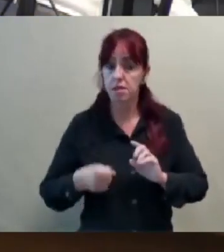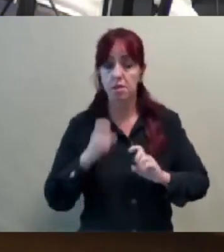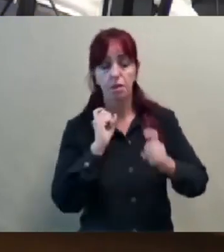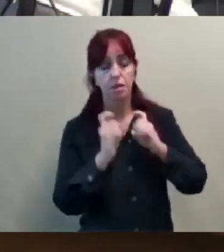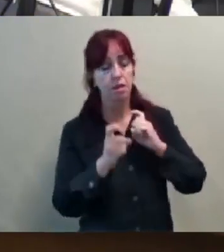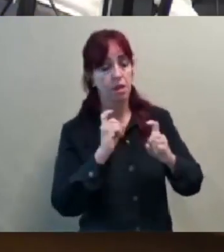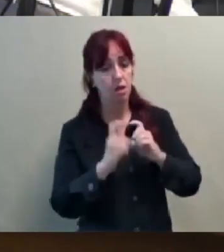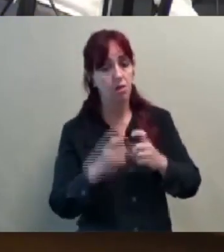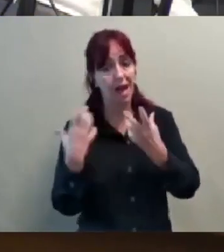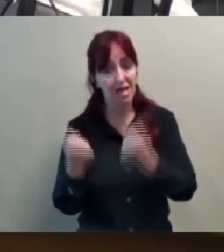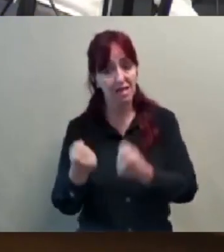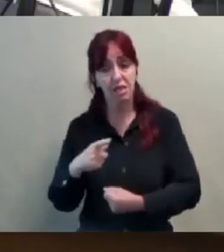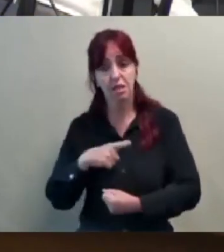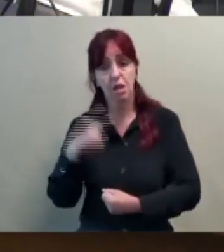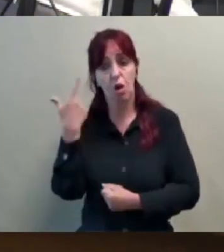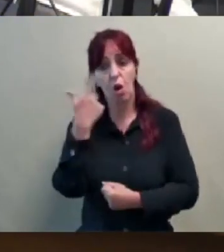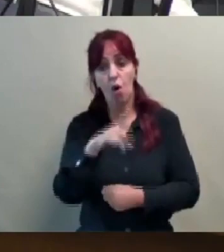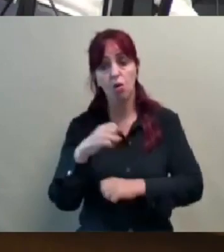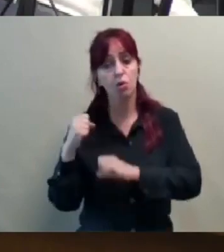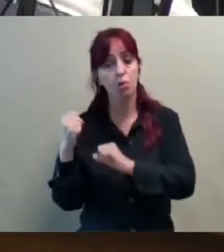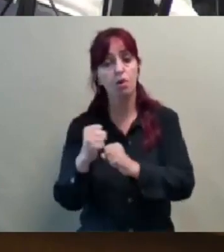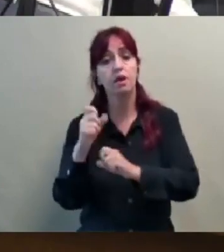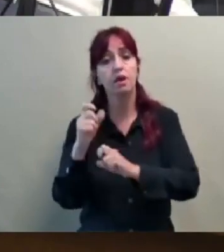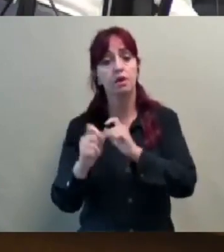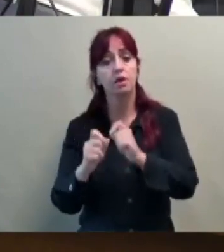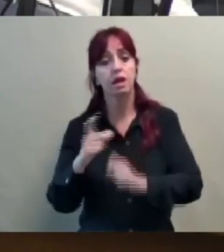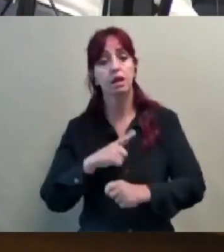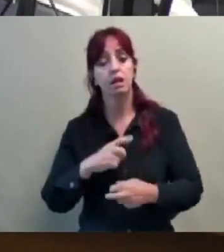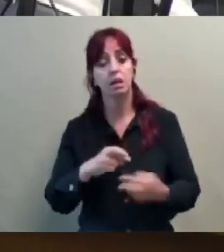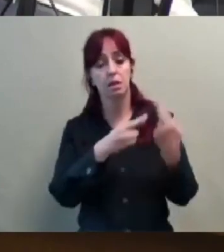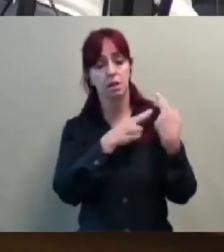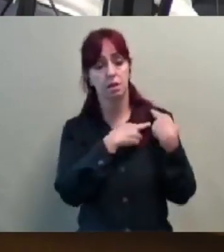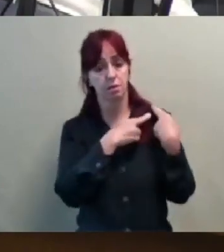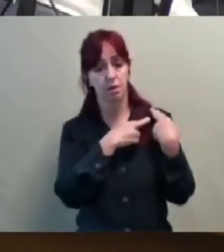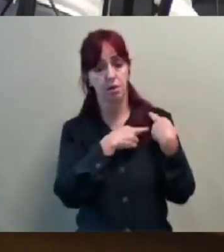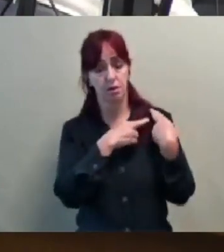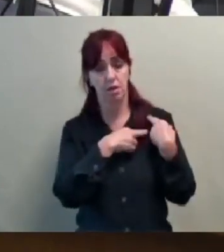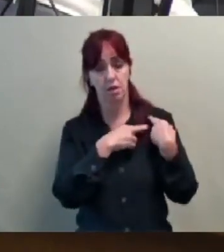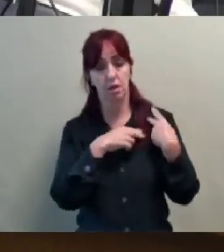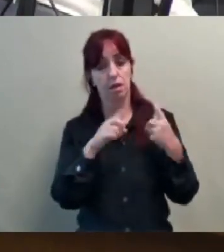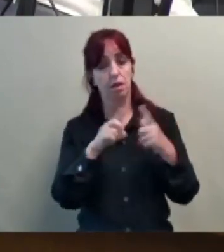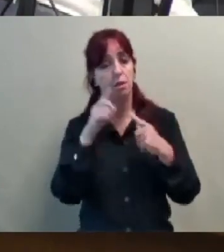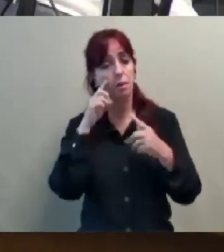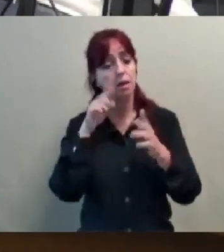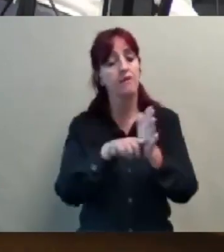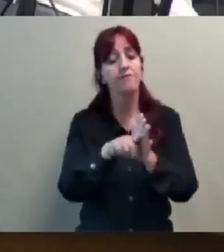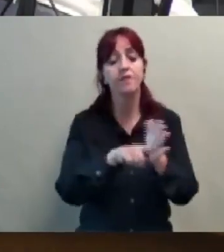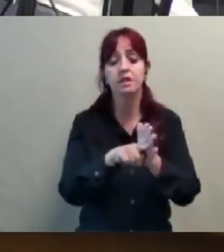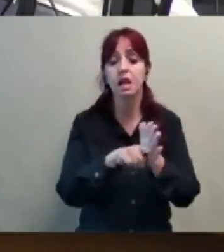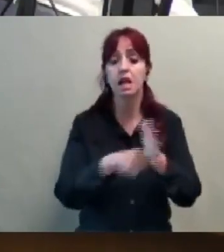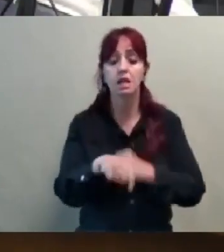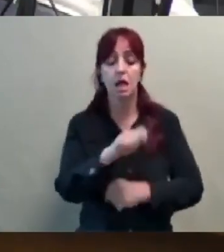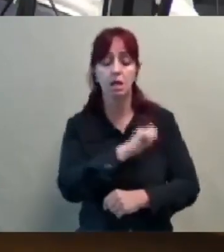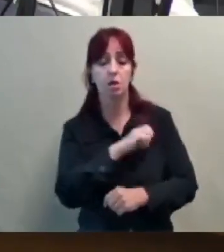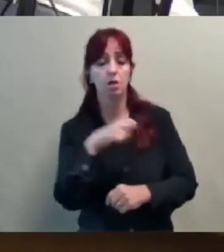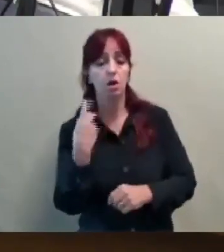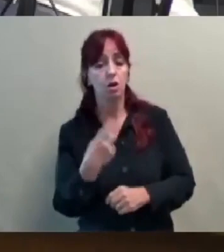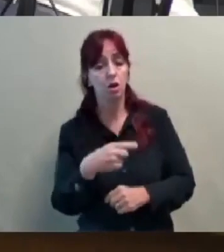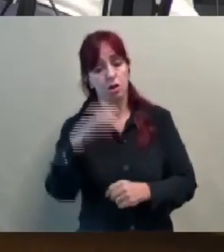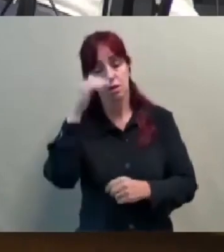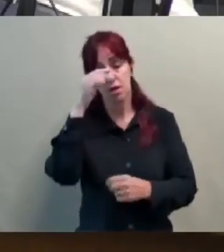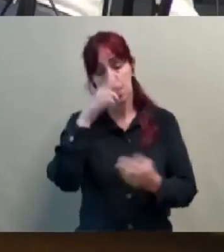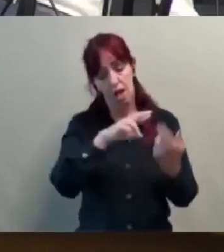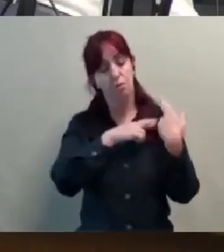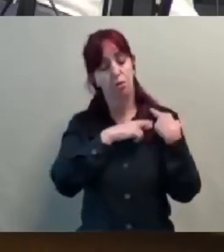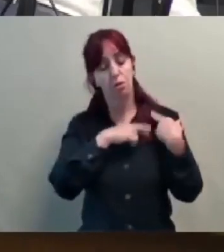outro poder. E esse outro poder tem responsabilidade, inclusive da fiscalização, que é a nossa maior responsabilidade.